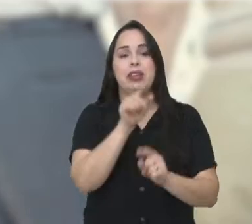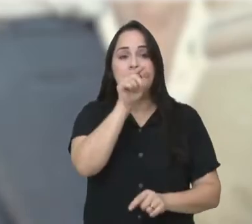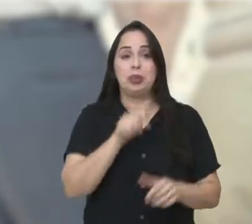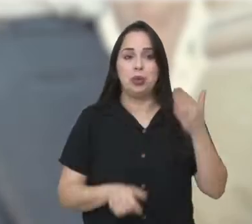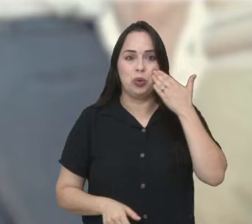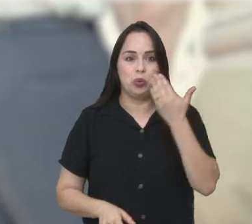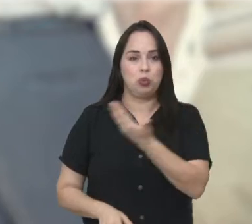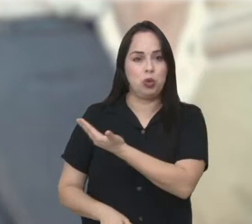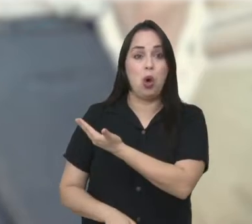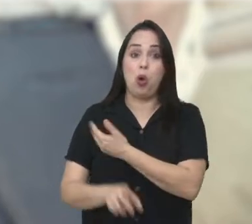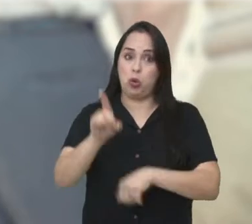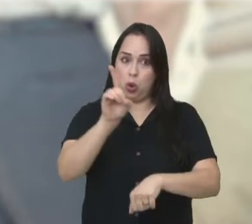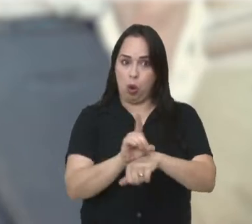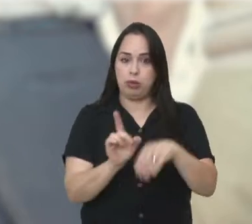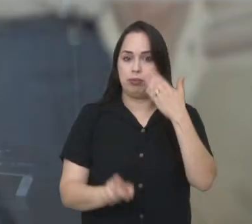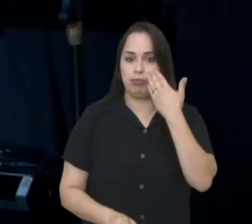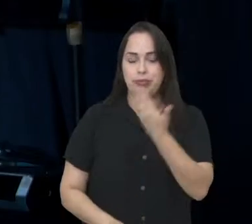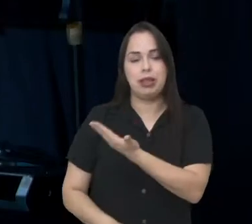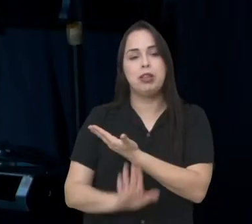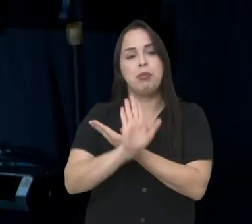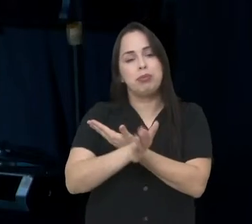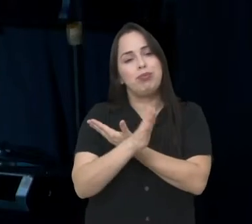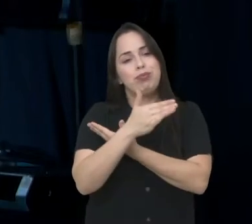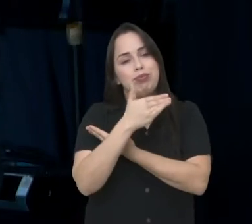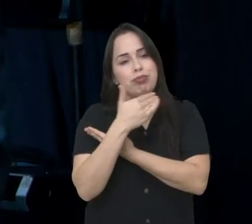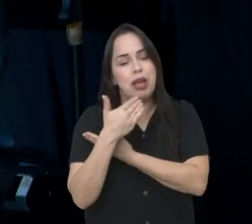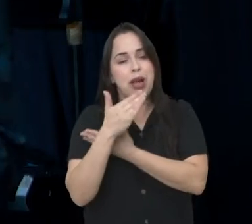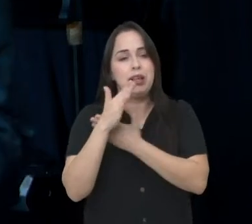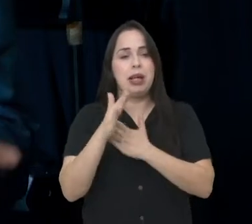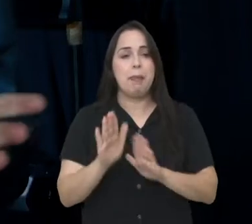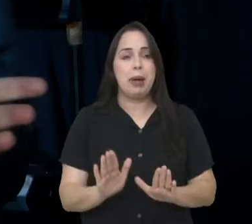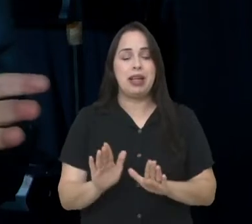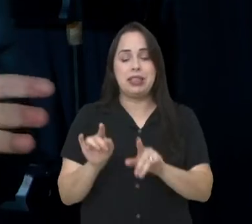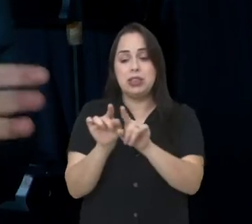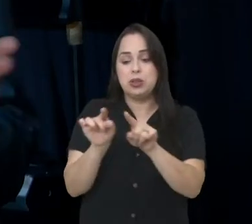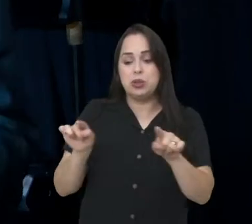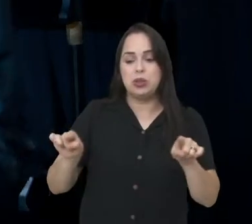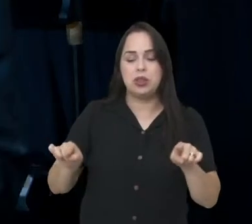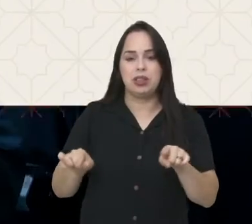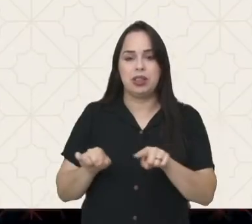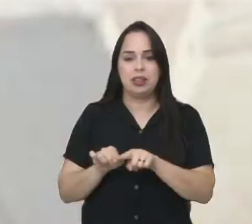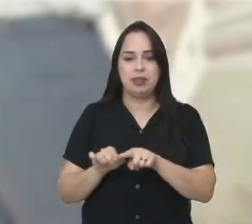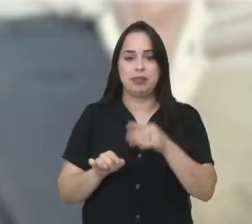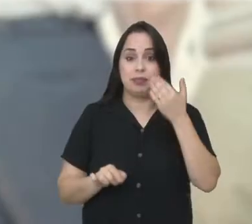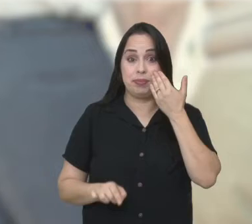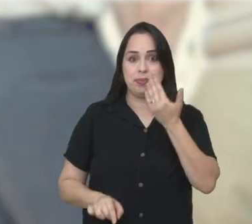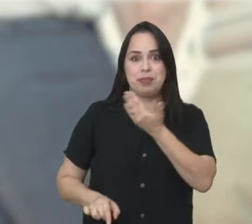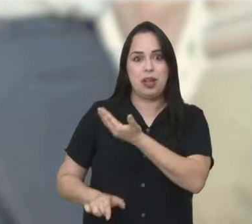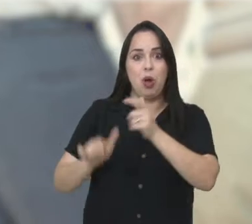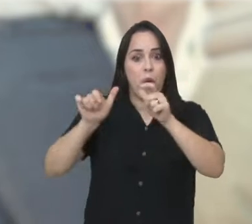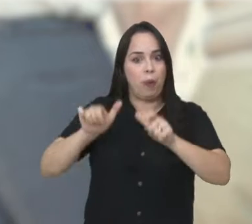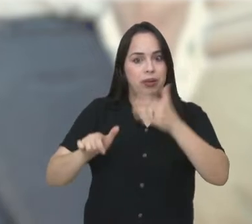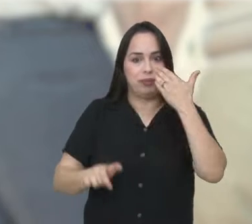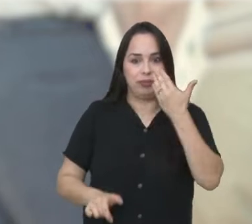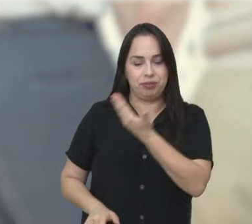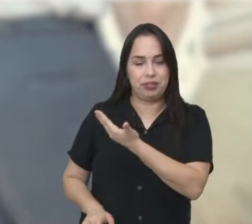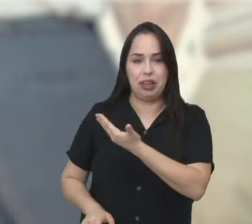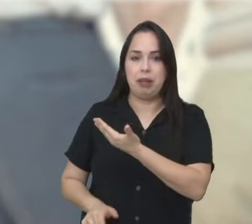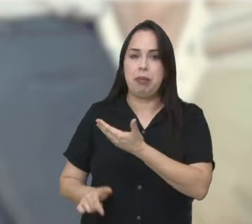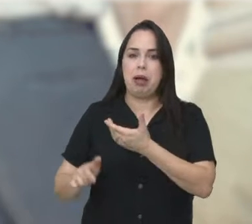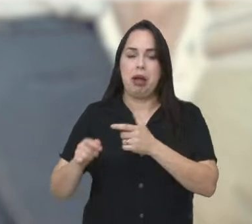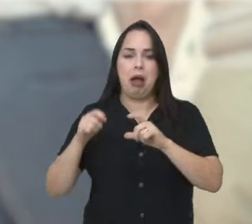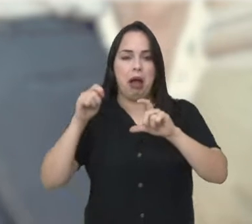pouco tempo, gente boa e tudo. Mas era um estúdio assim que na época ficava ali no VIP Center. Então, para gravar era